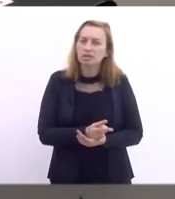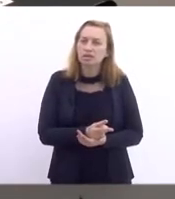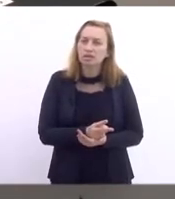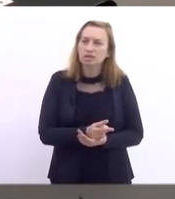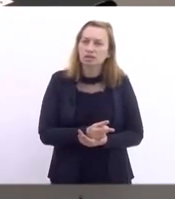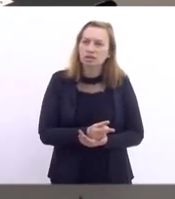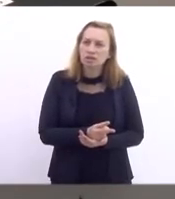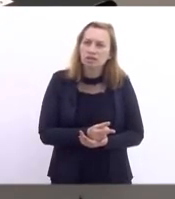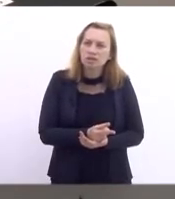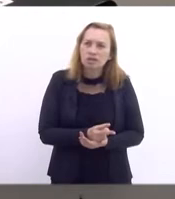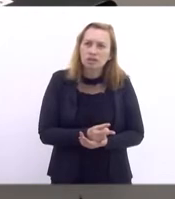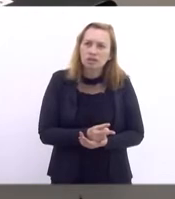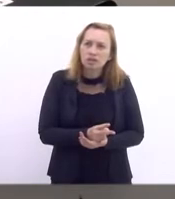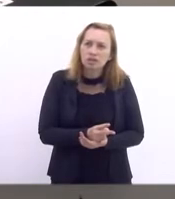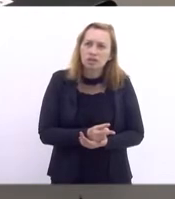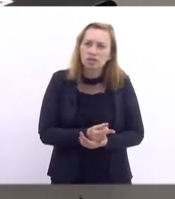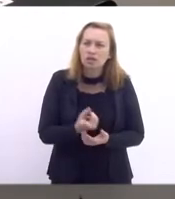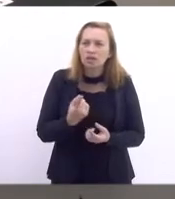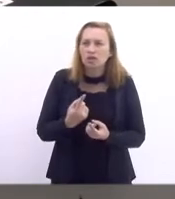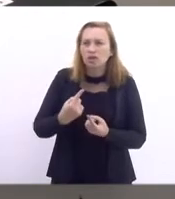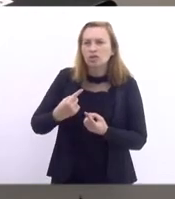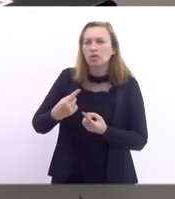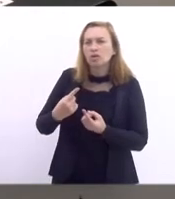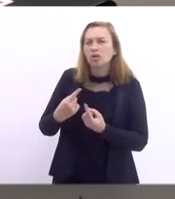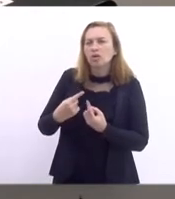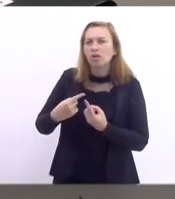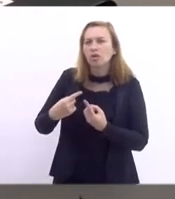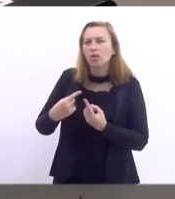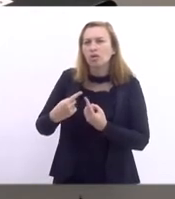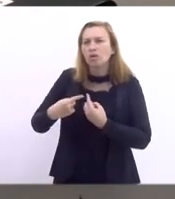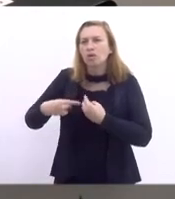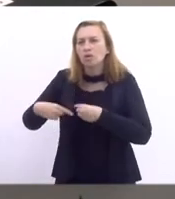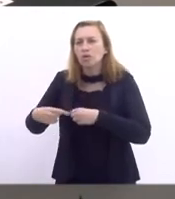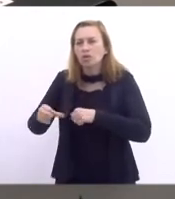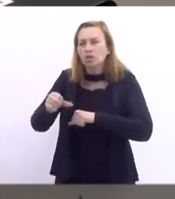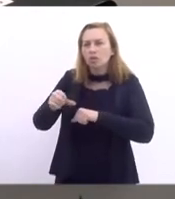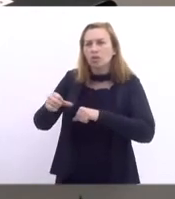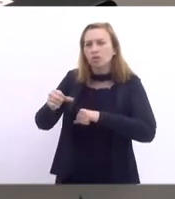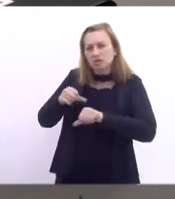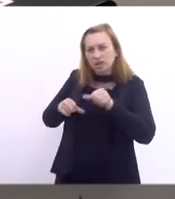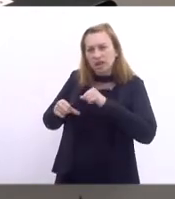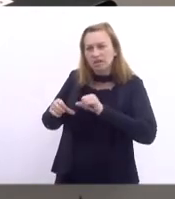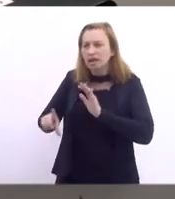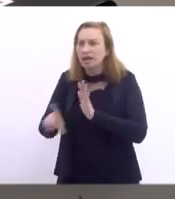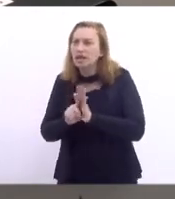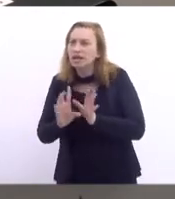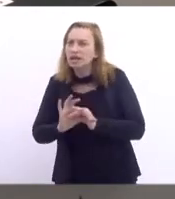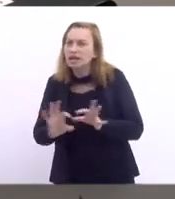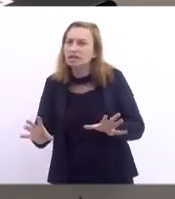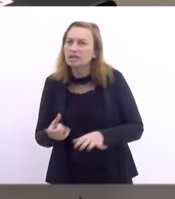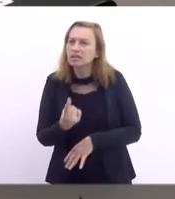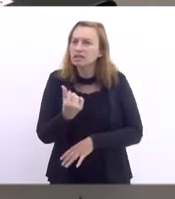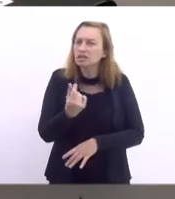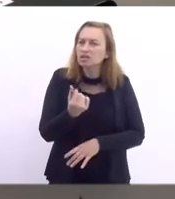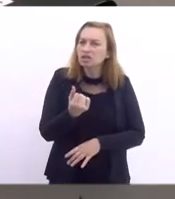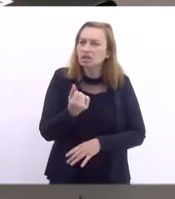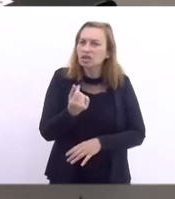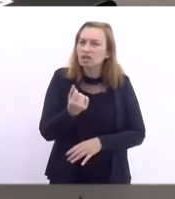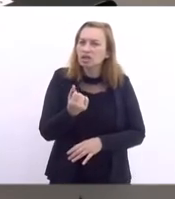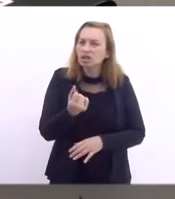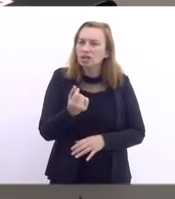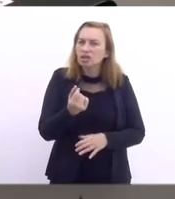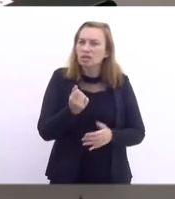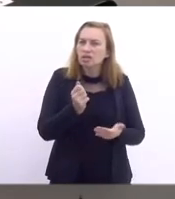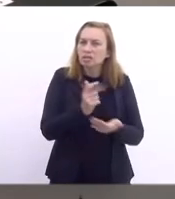questão e conta que autorizativa se esse dinheiro amortização de